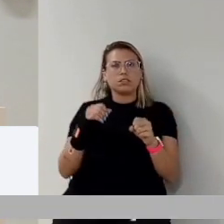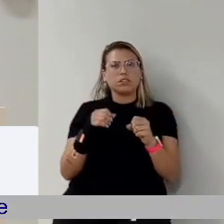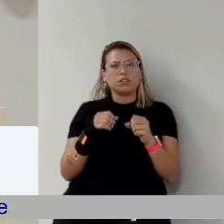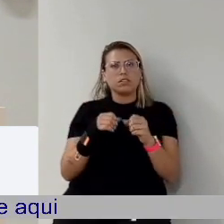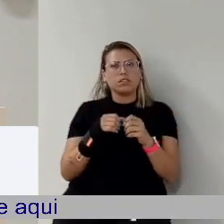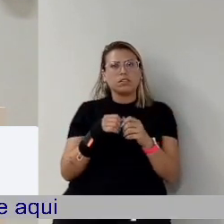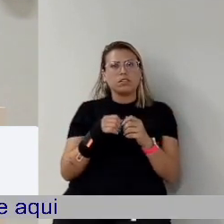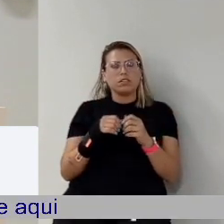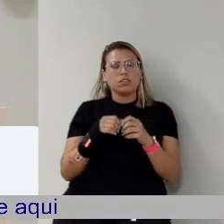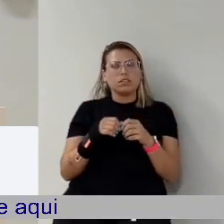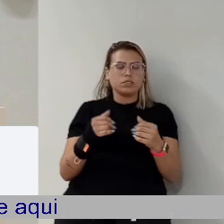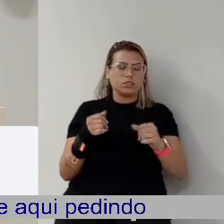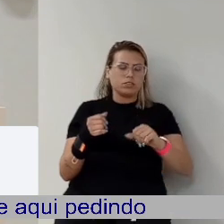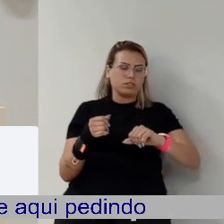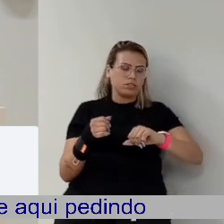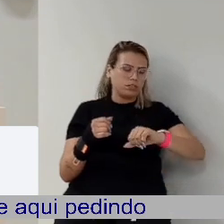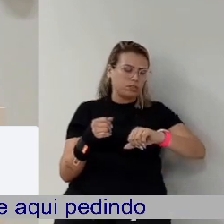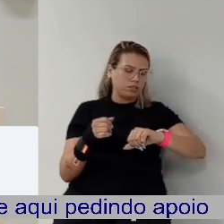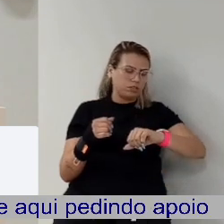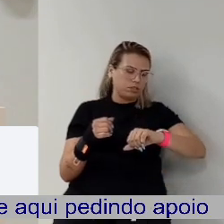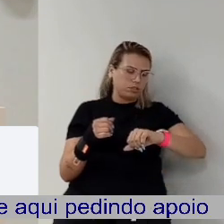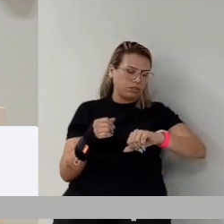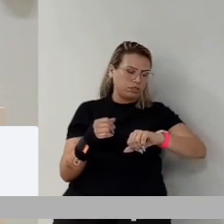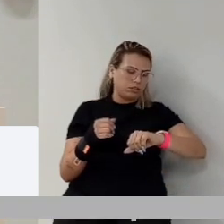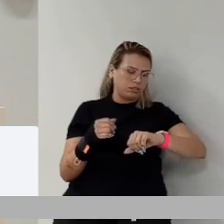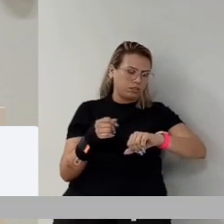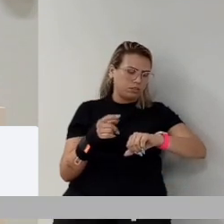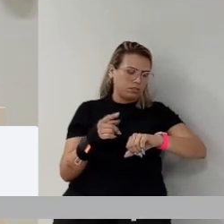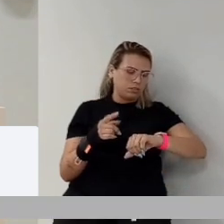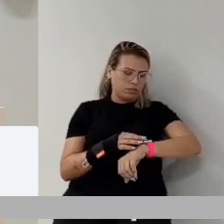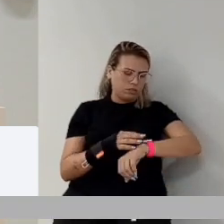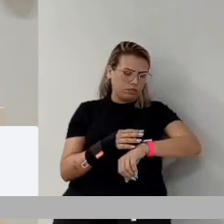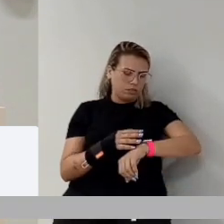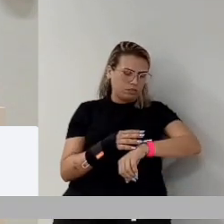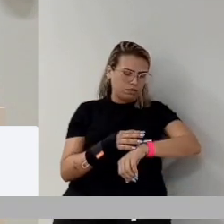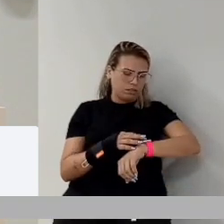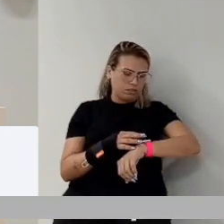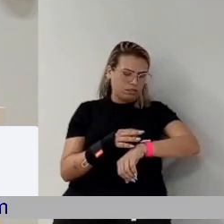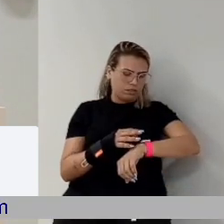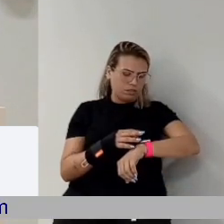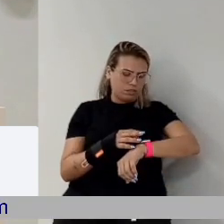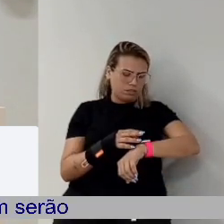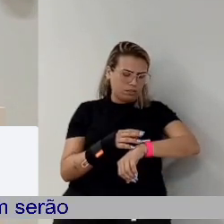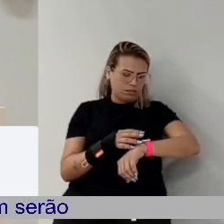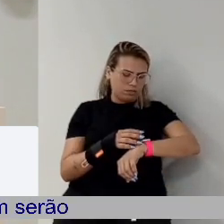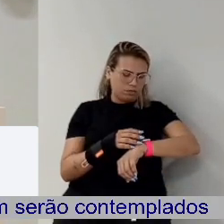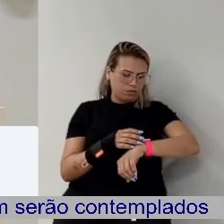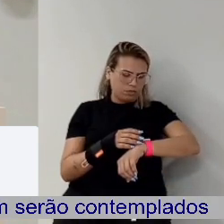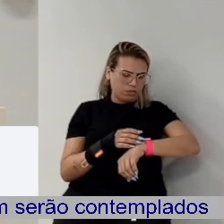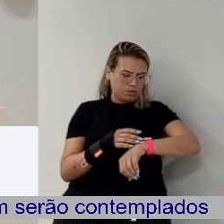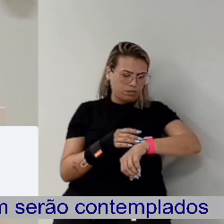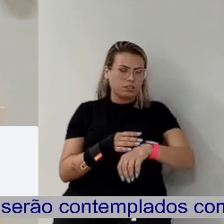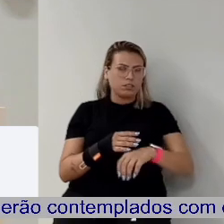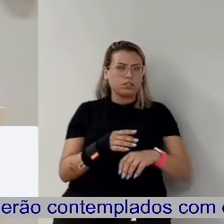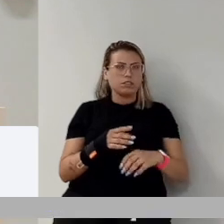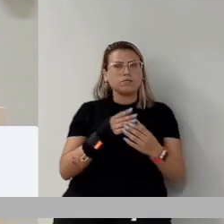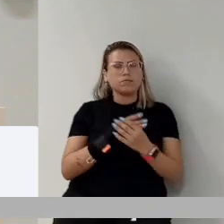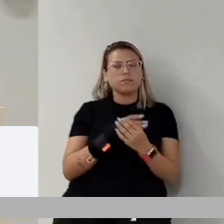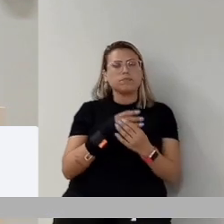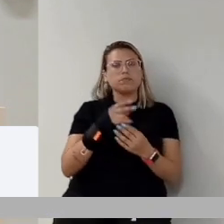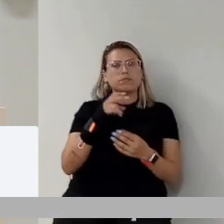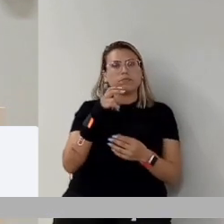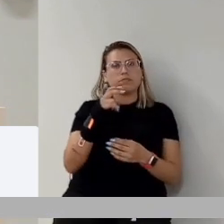eh pedindo apoio todos os vereadores e com certeza também serão contemplados com o reajuste de